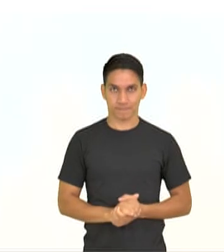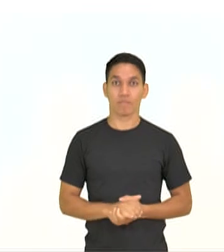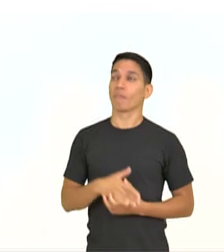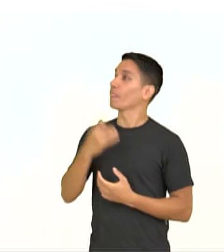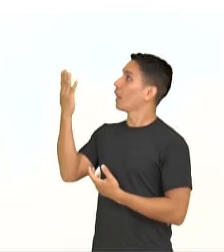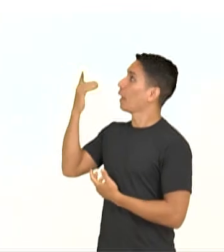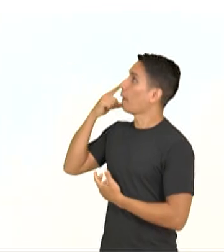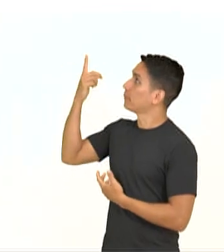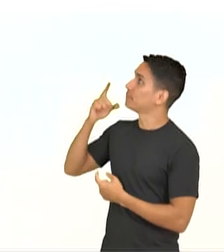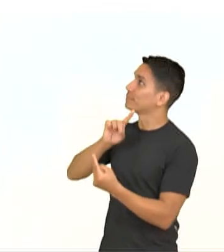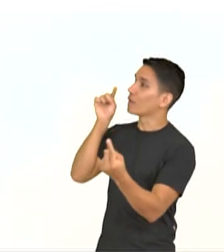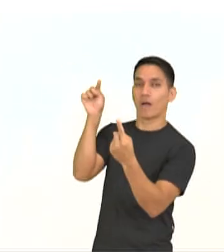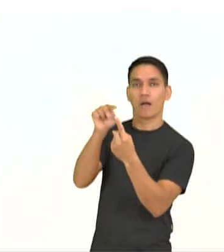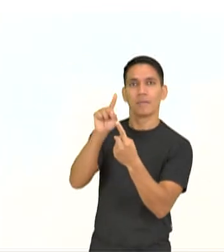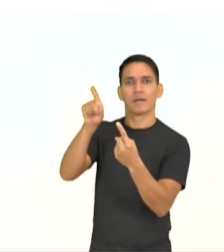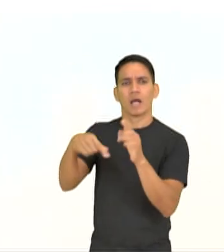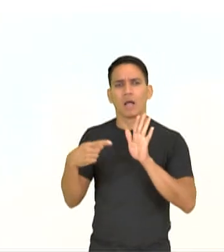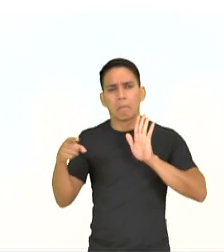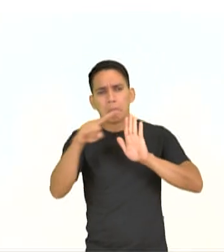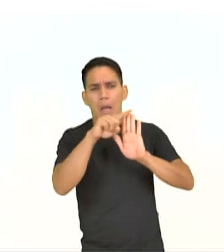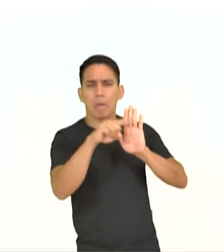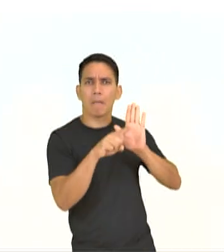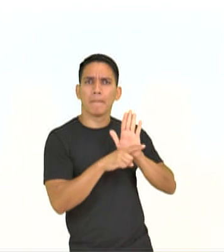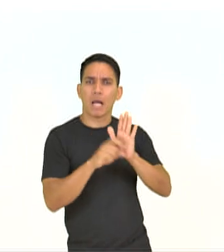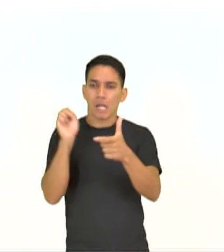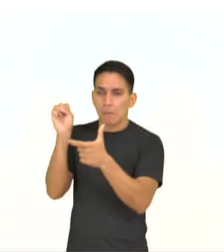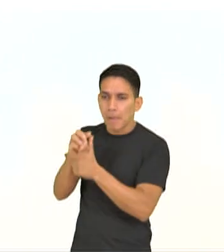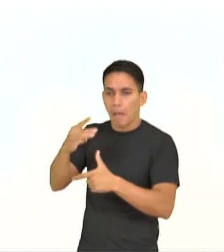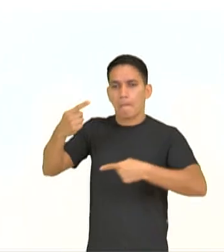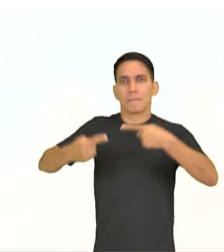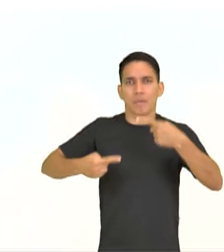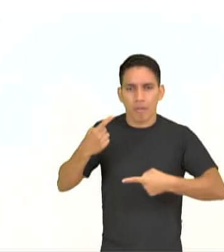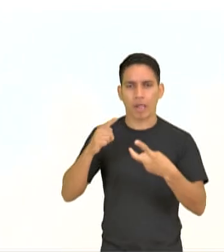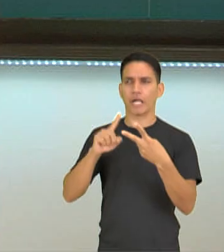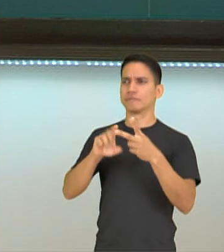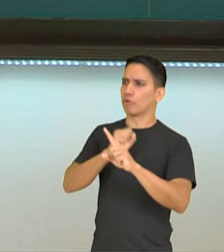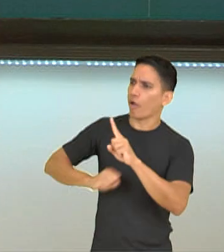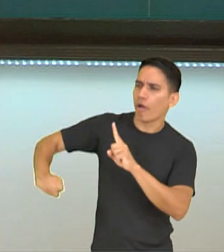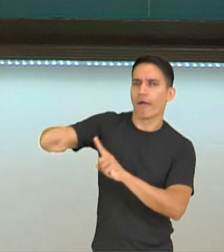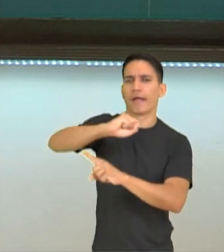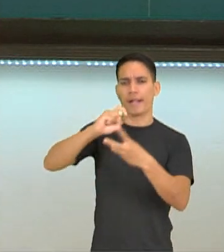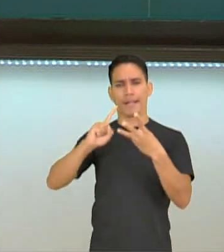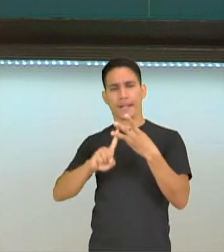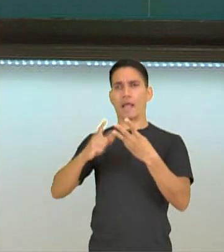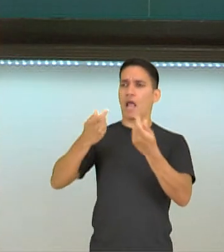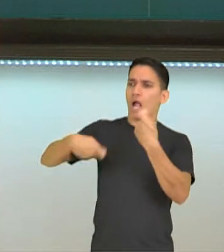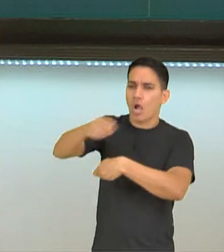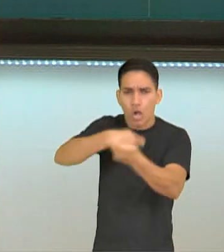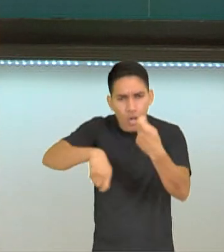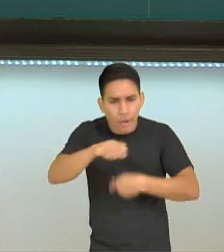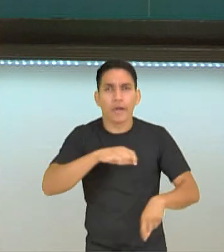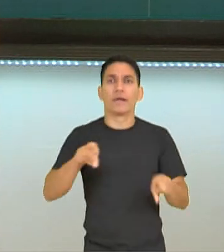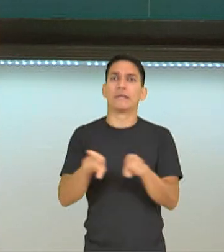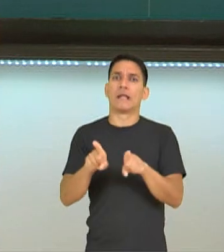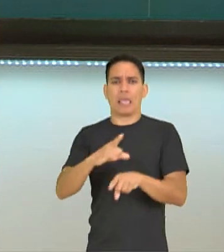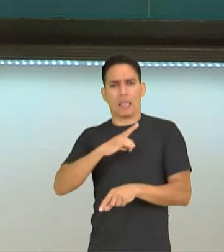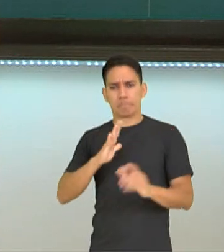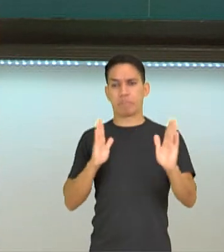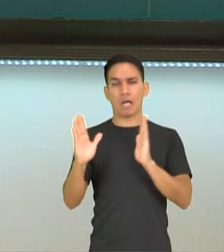nossos objetivos são identificar os aspectos políticos, sociais, econômicos que existiam ali